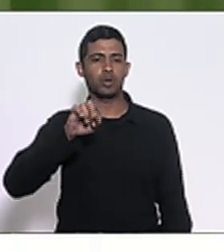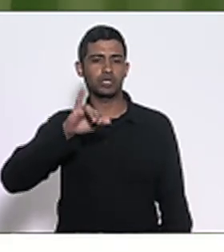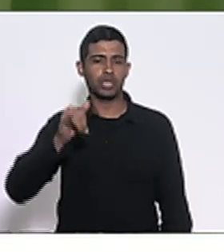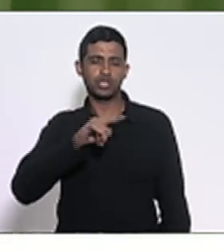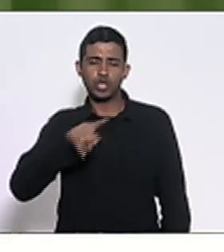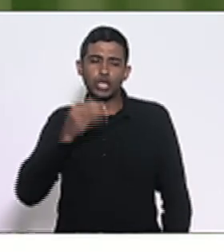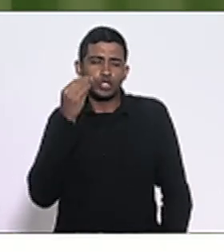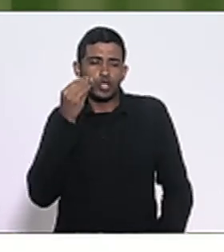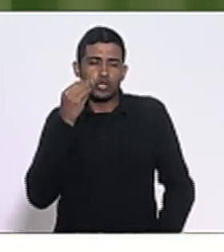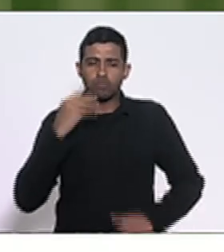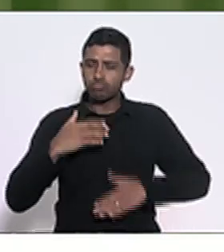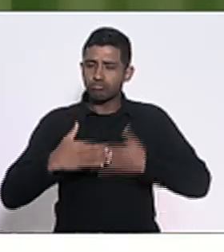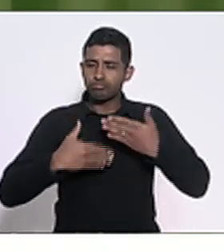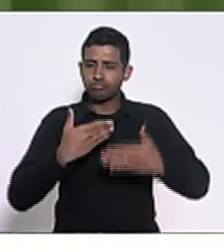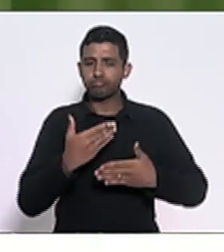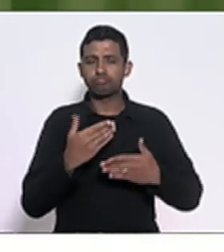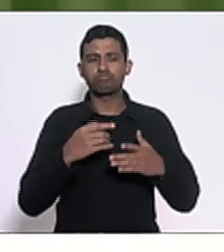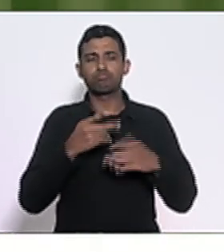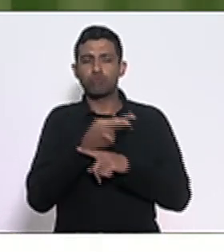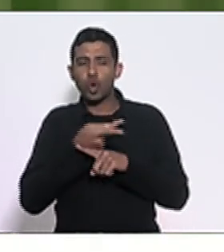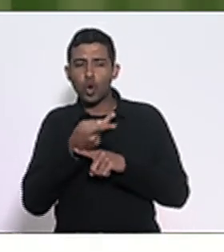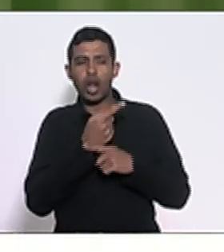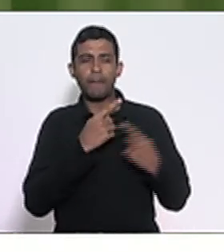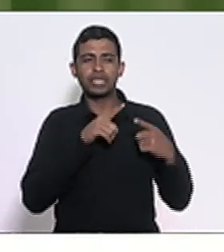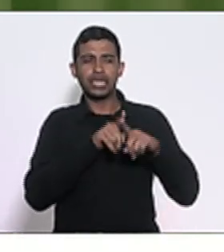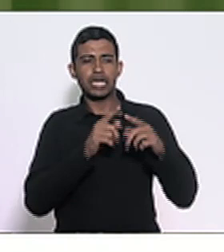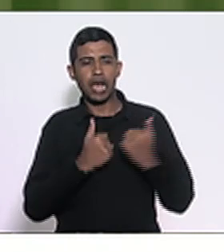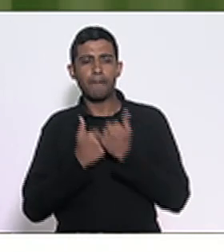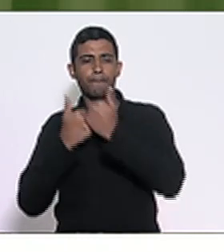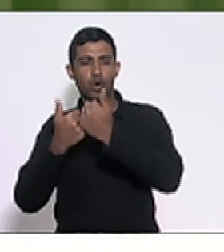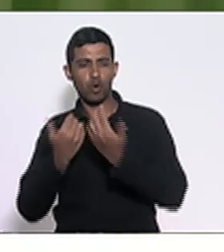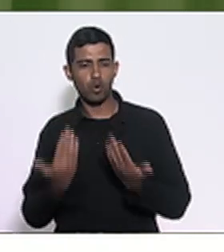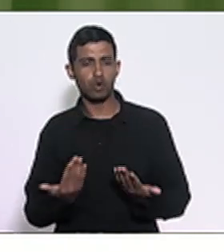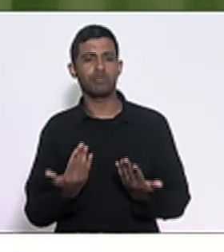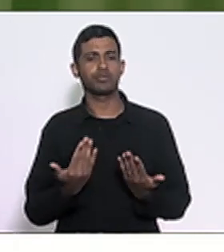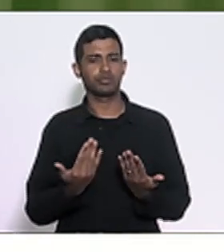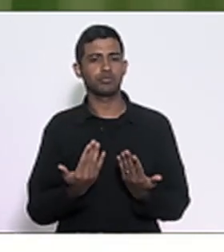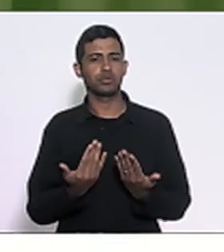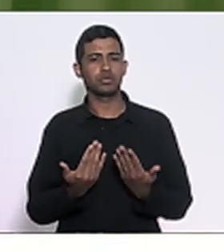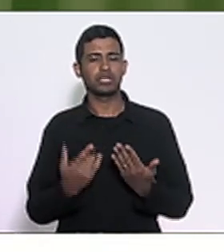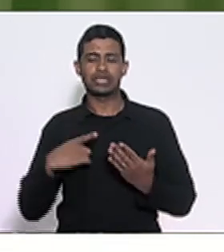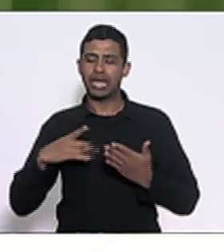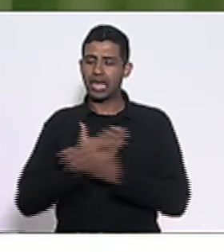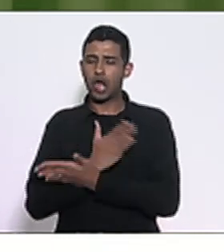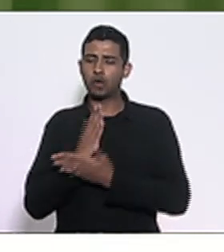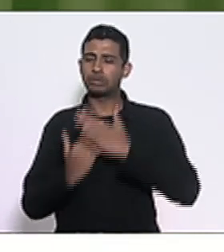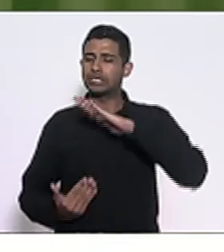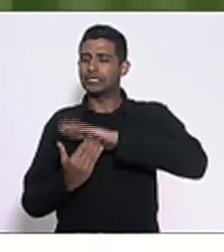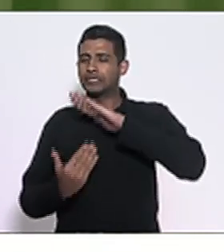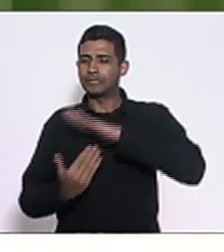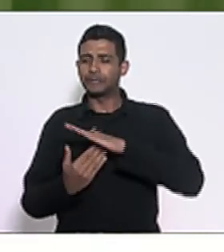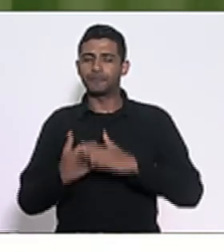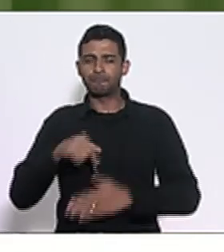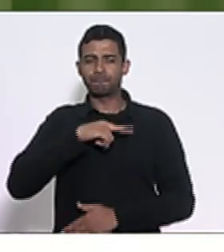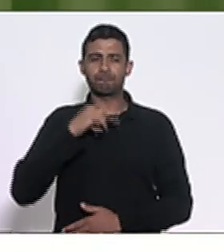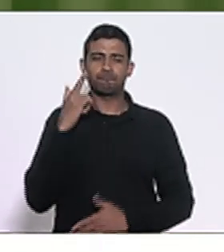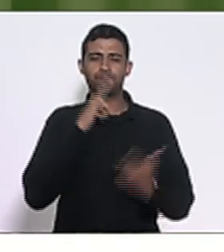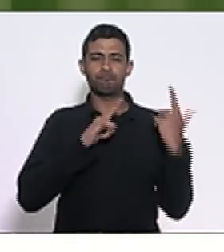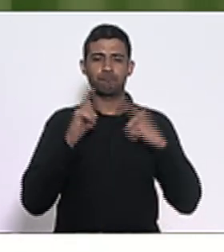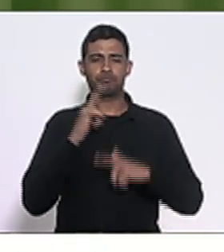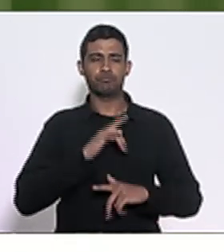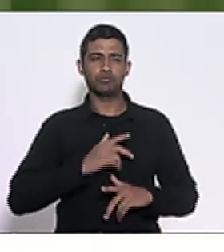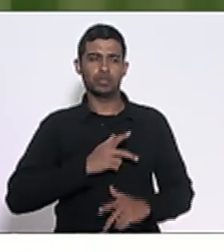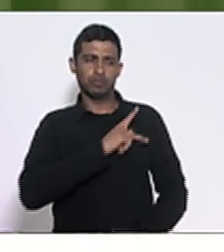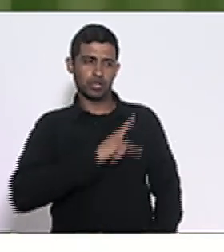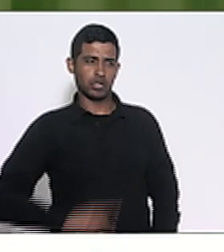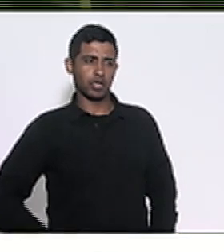capilarizar, buscando as parcerias necessárias, os apoios, para superar as limitações e as dificuldades, que são muitas. Mas temos Presidente, avançado. me